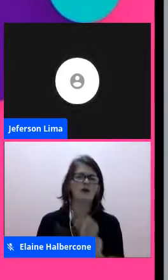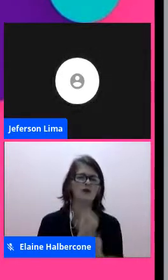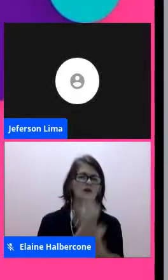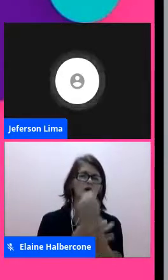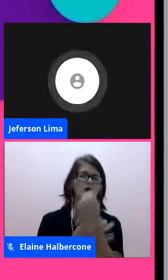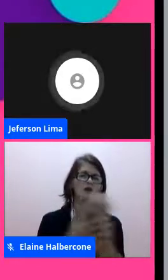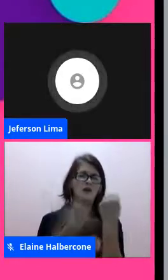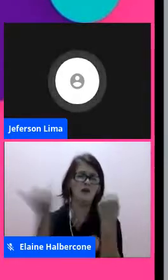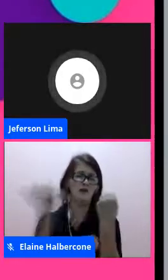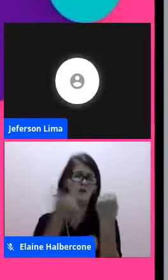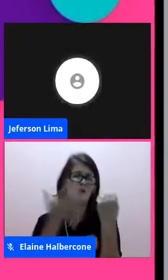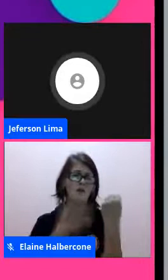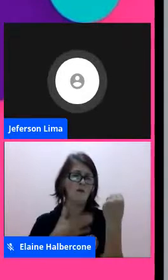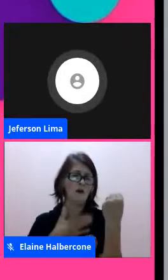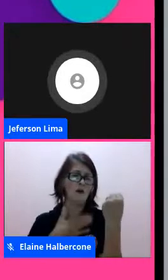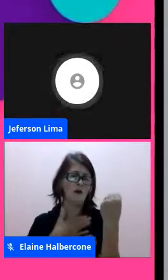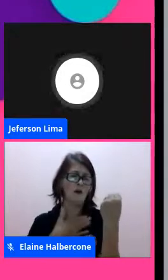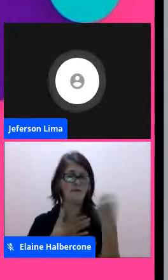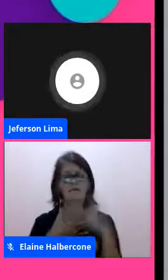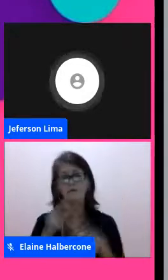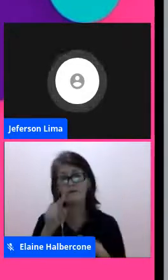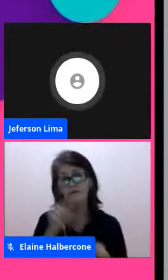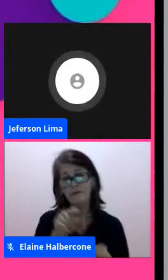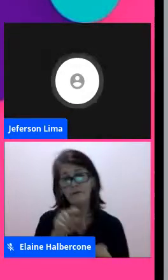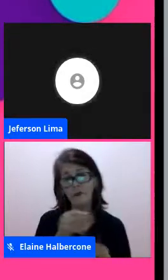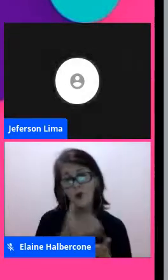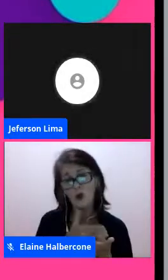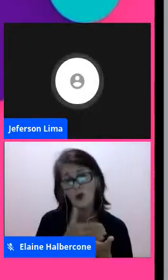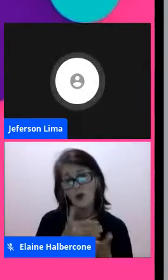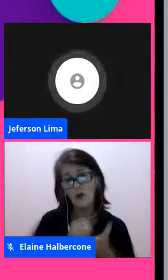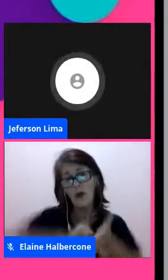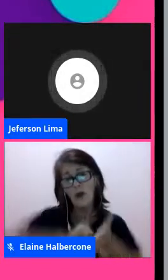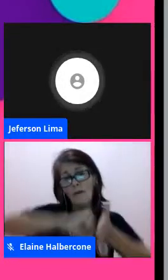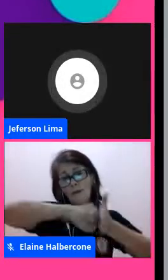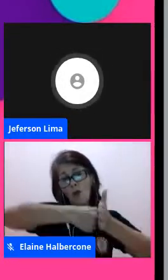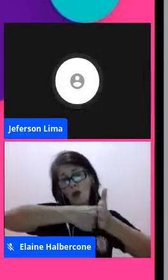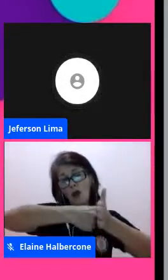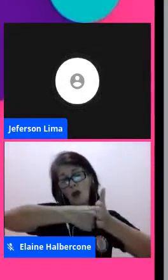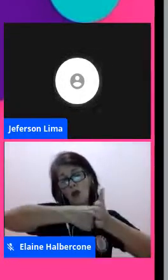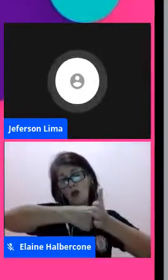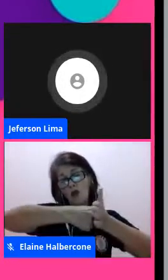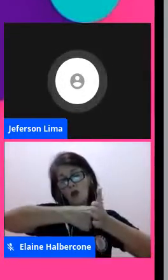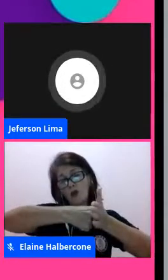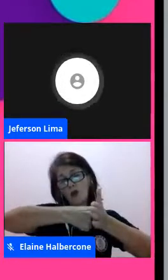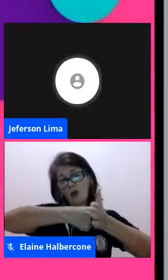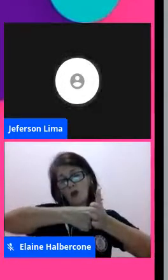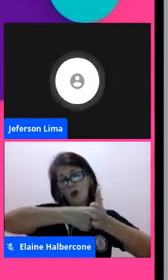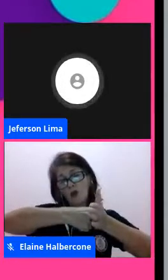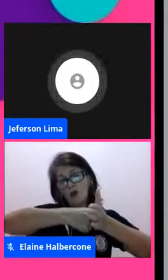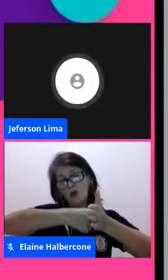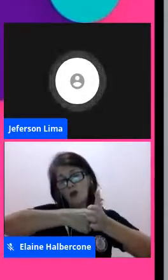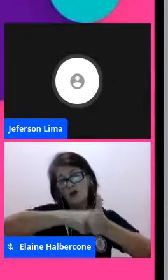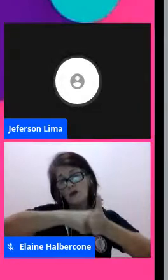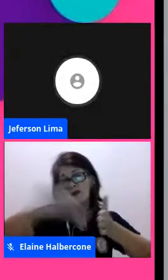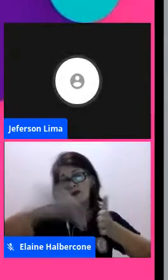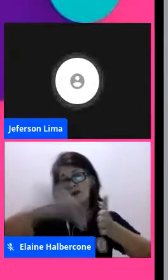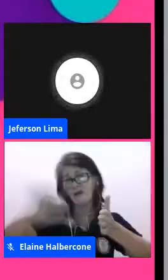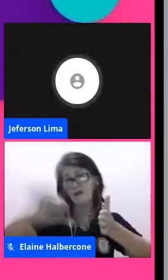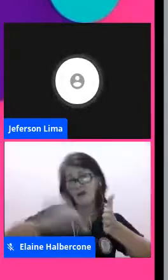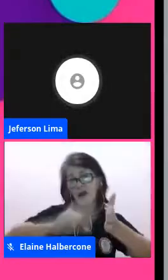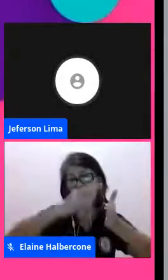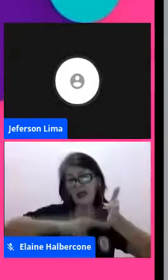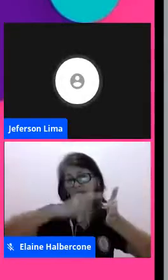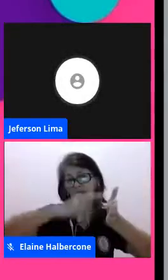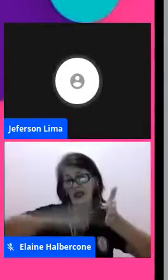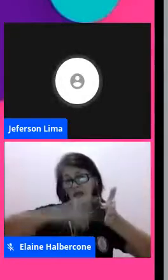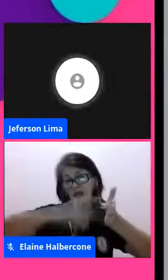certo? Então o que é que eu vou fazer aqui, ó? Eu vou deixar ele iniciando no modo bloqueado. Só que o modo bloqueado, ele está negando todas as leituras, então ele